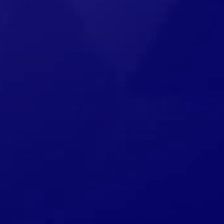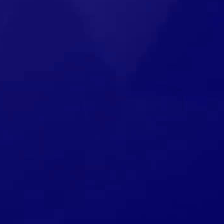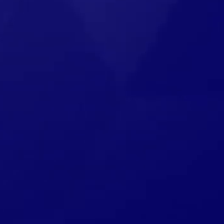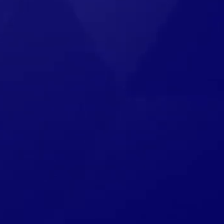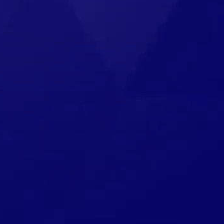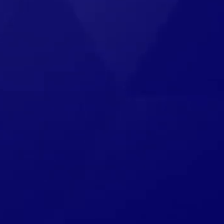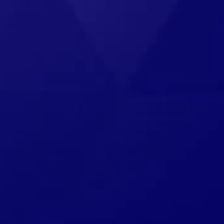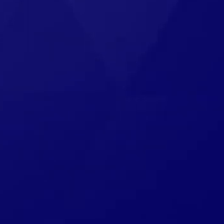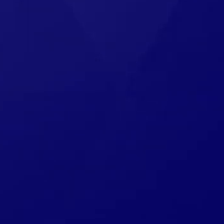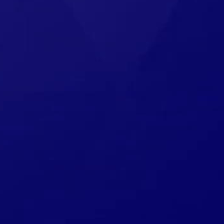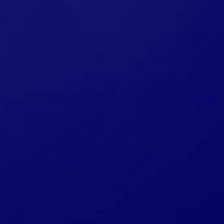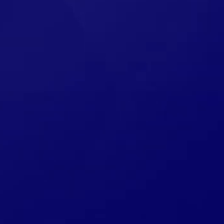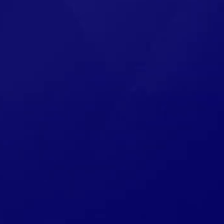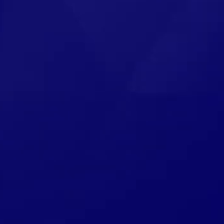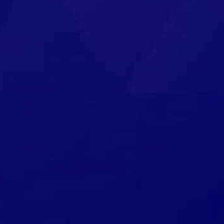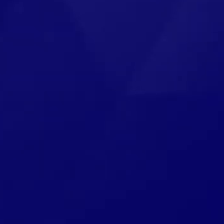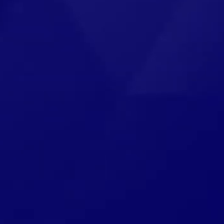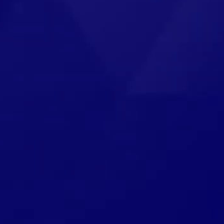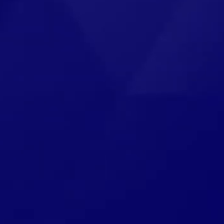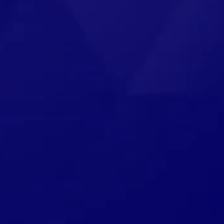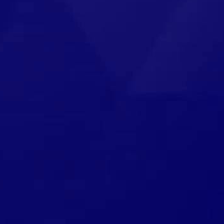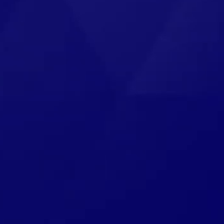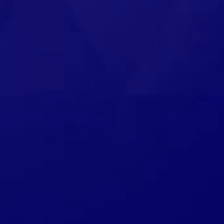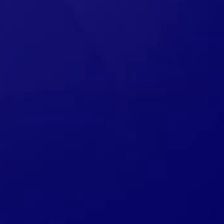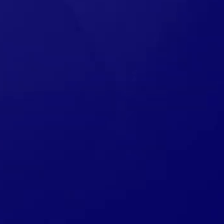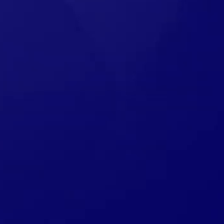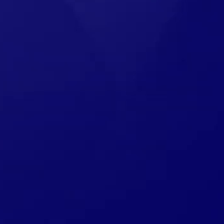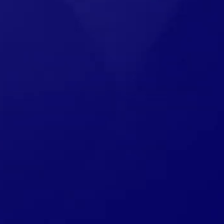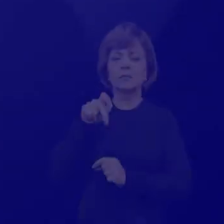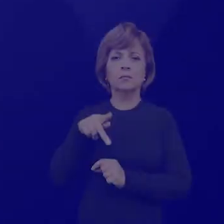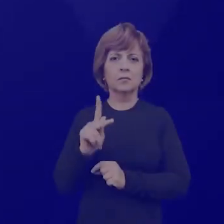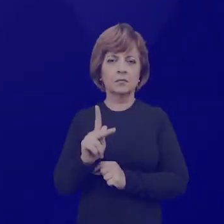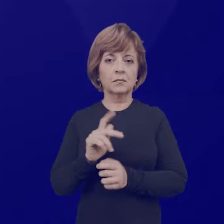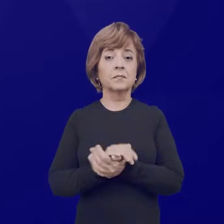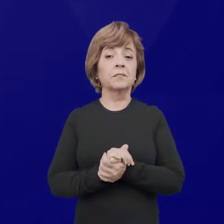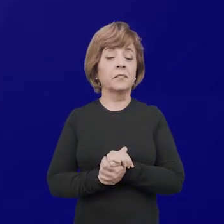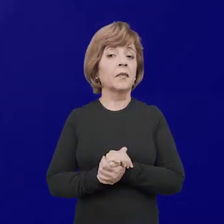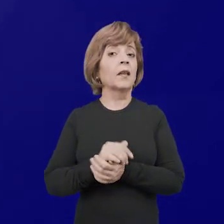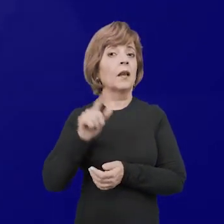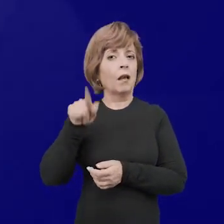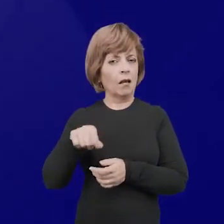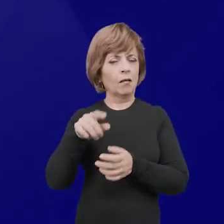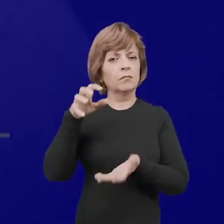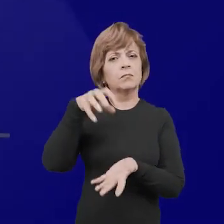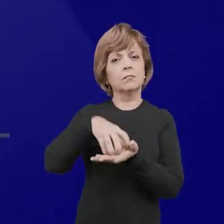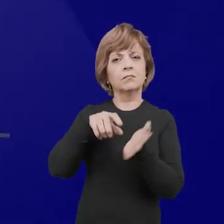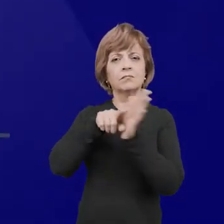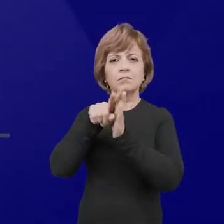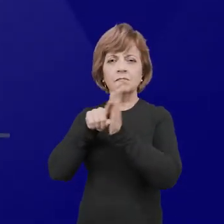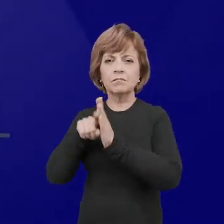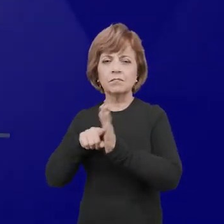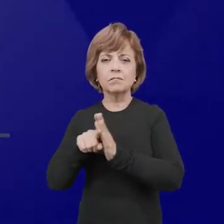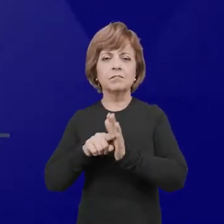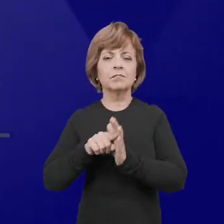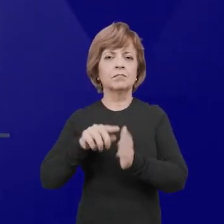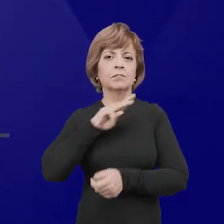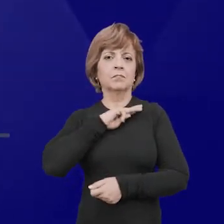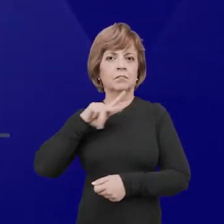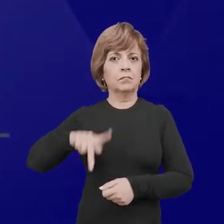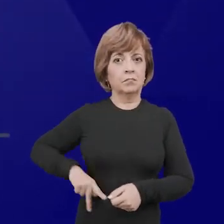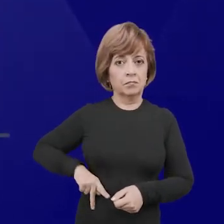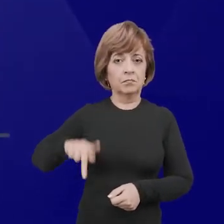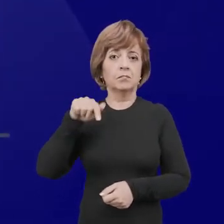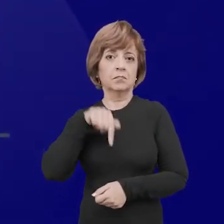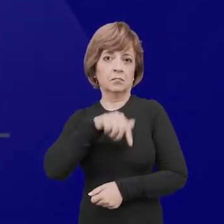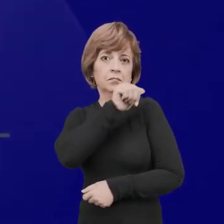O que é e o que faz o CEMP-MPRJ? O CEMP é o Centro de Pesquisa do Ministério Público do Rio de Janeiro.